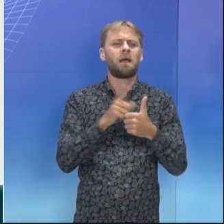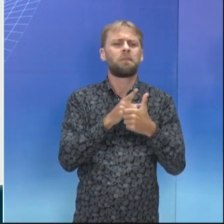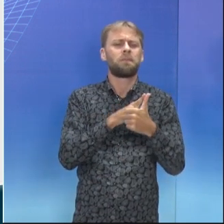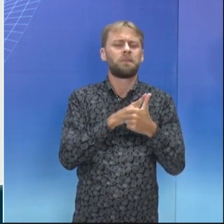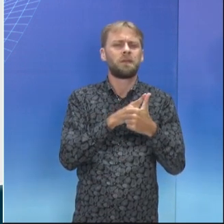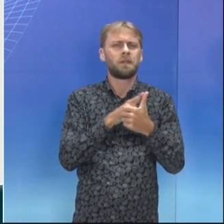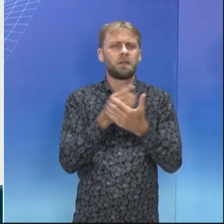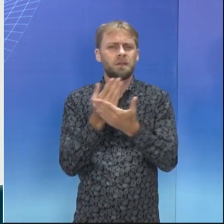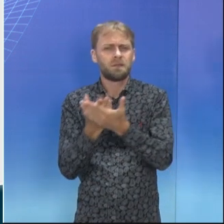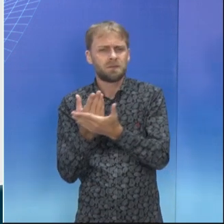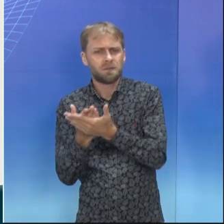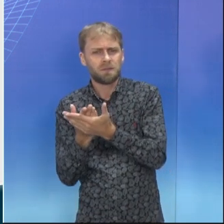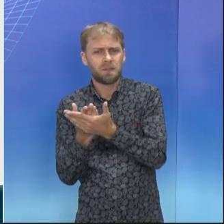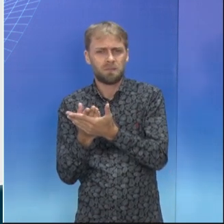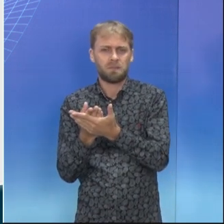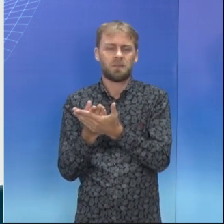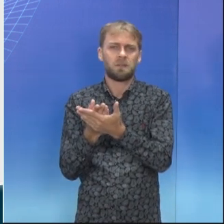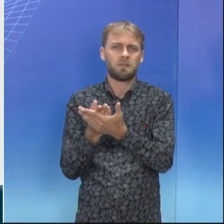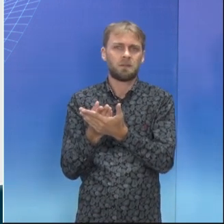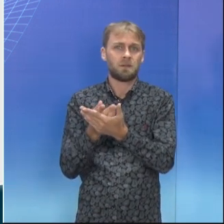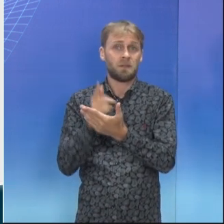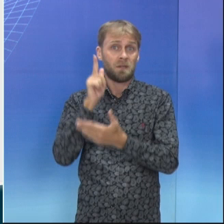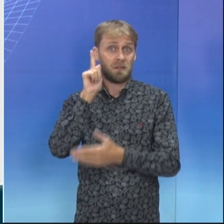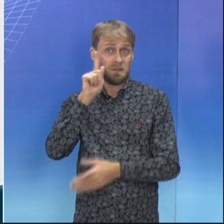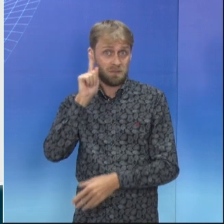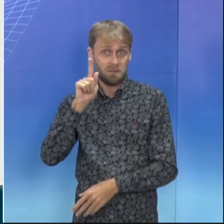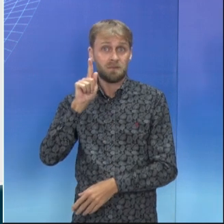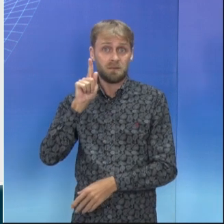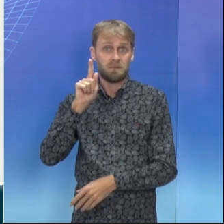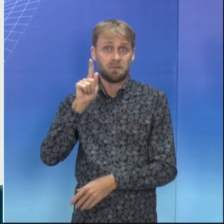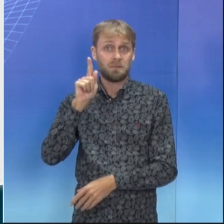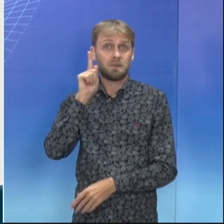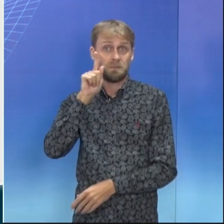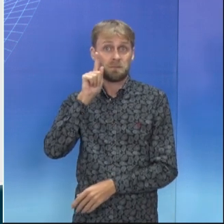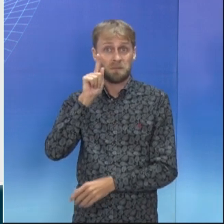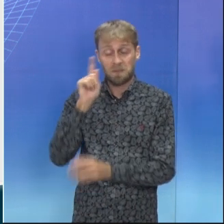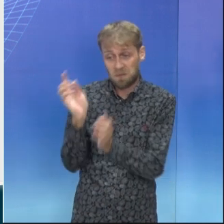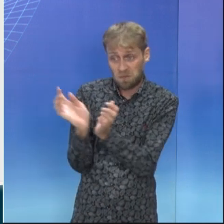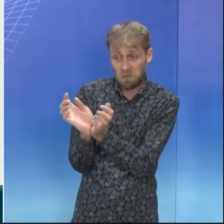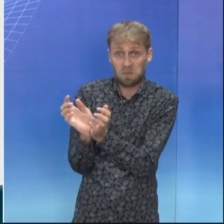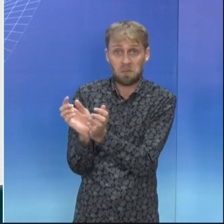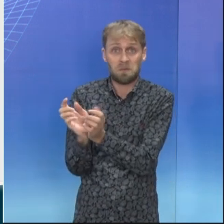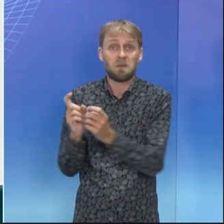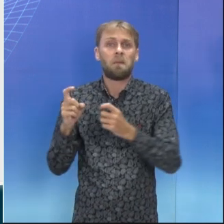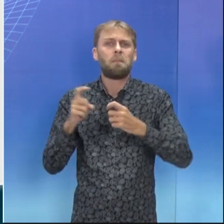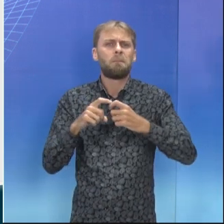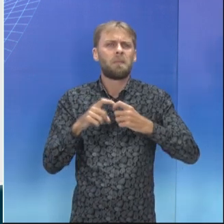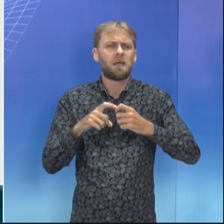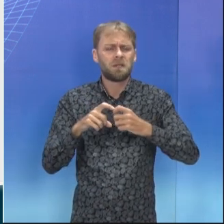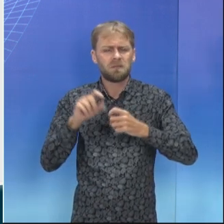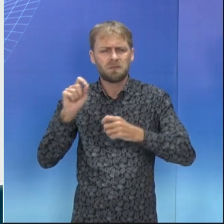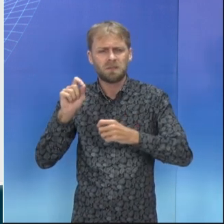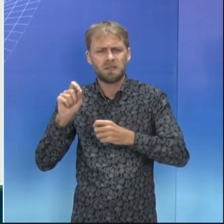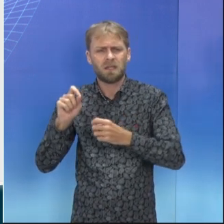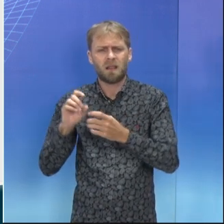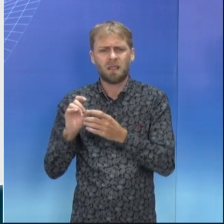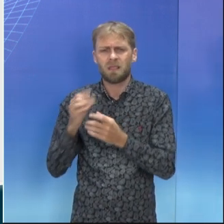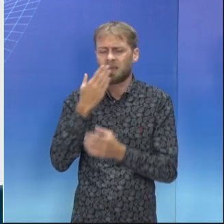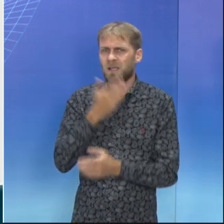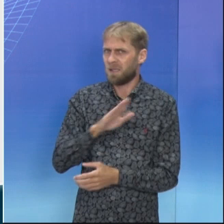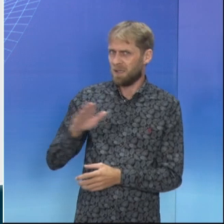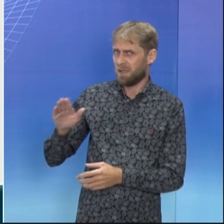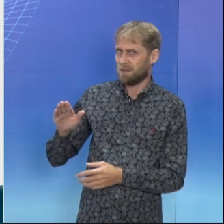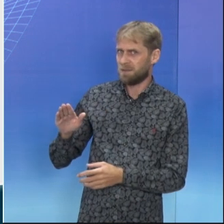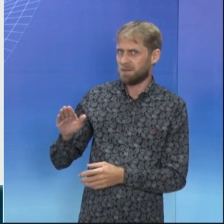A, estudado pela Academia Americana de Pediatria, os seus efeitos em crianças.